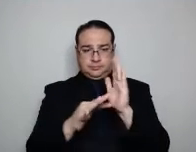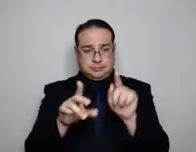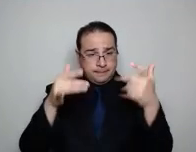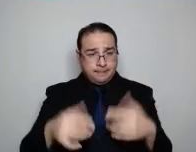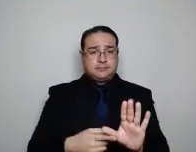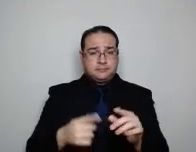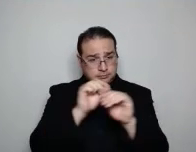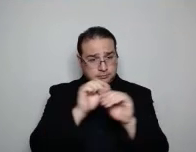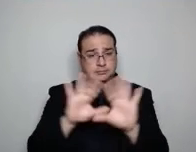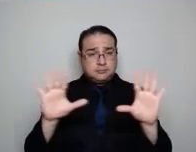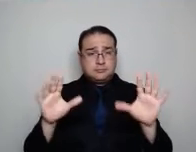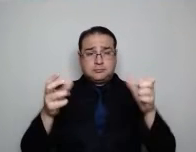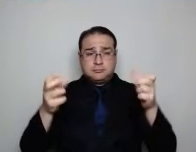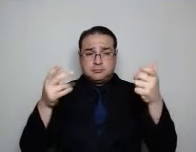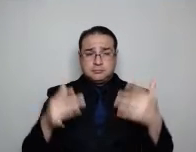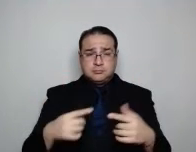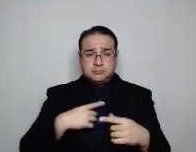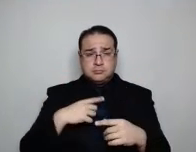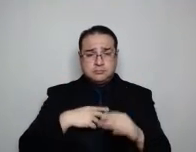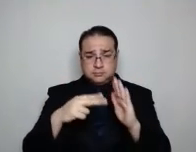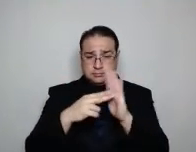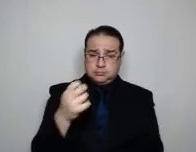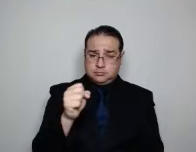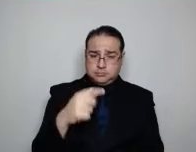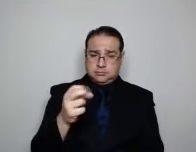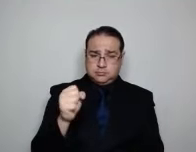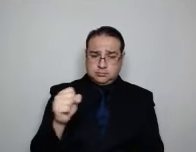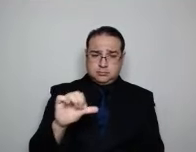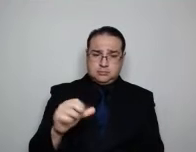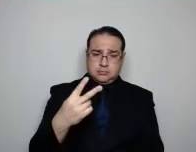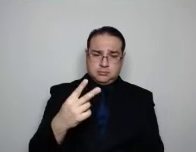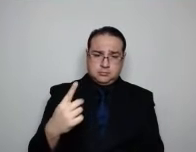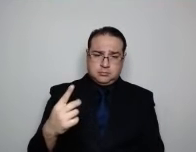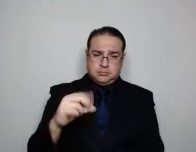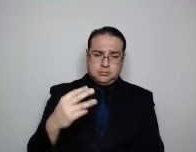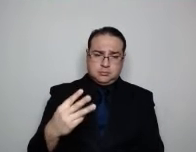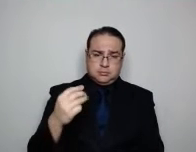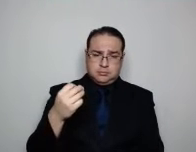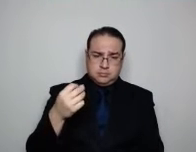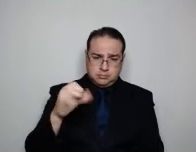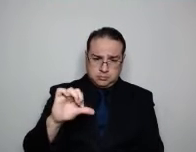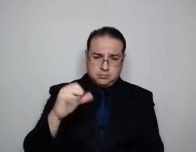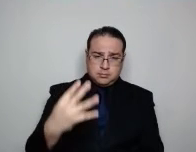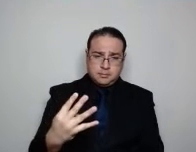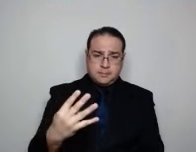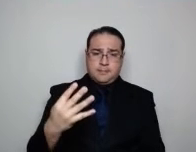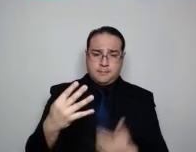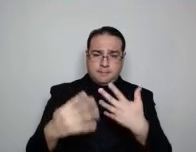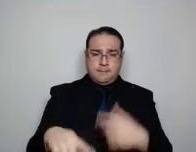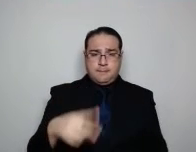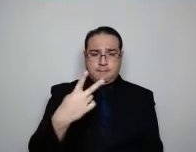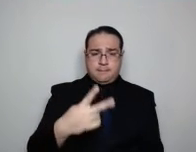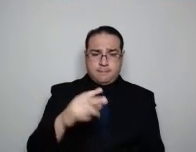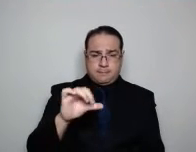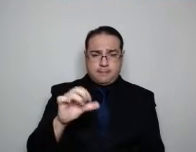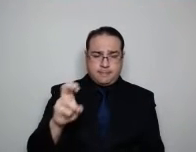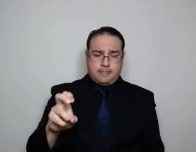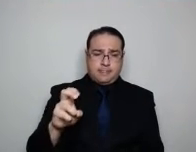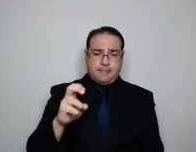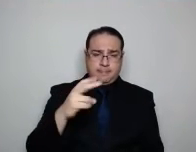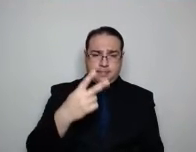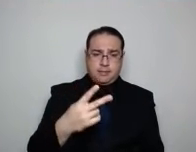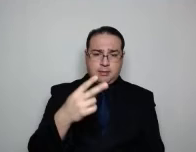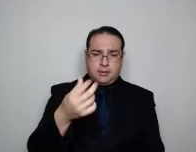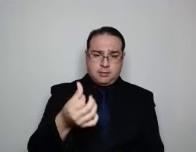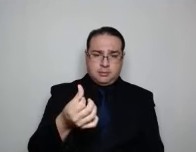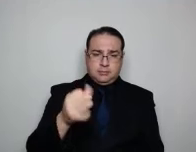288, 289, 290, 91, 92, 93, 94 e 295 e ainda 296, elas